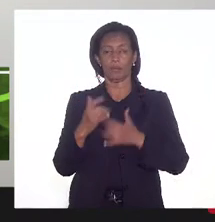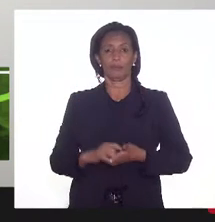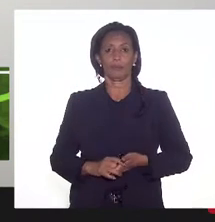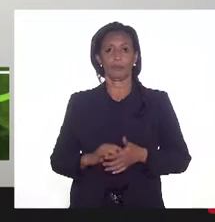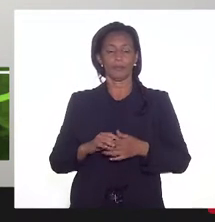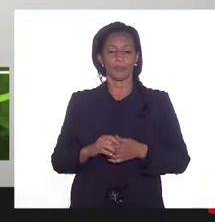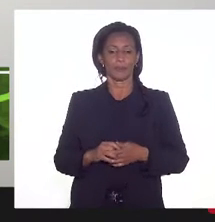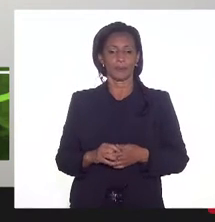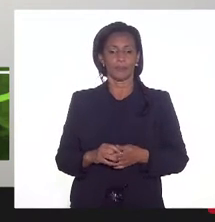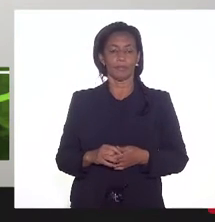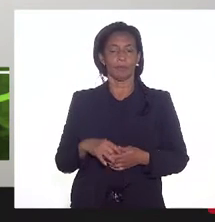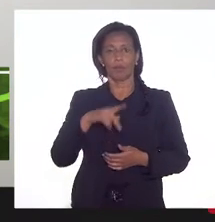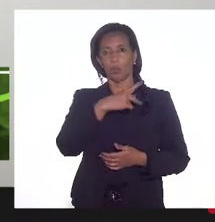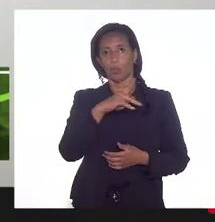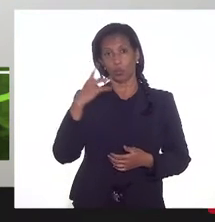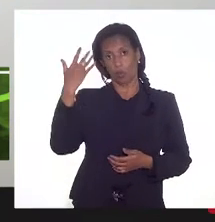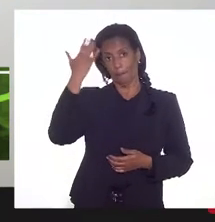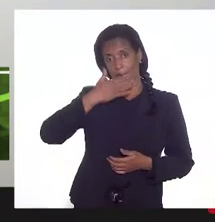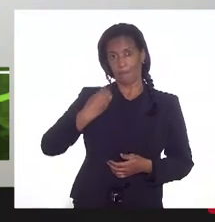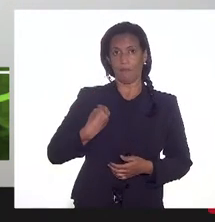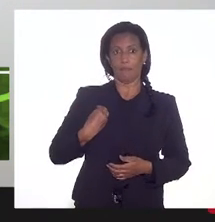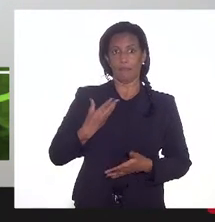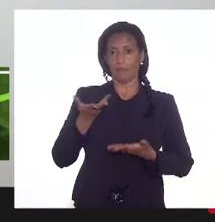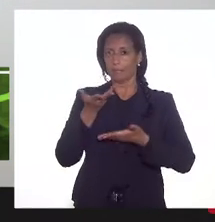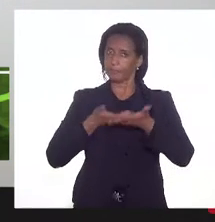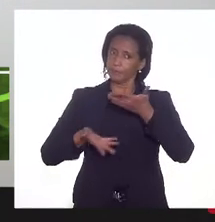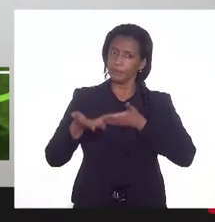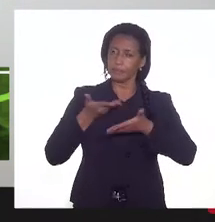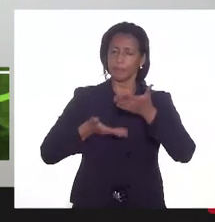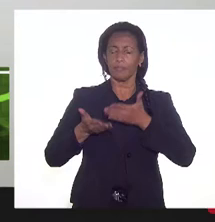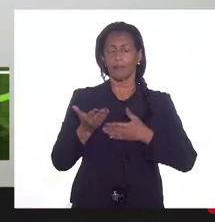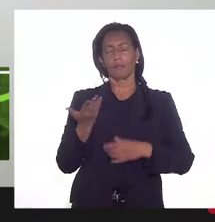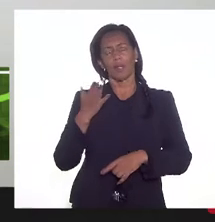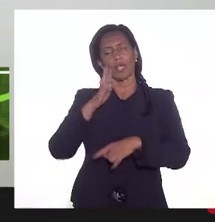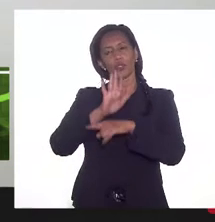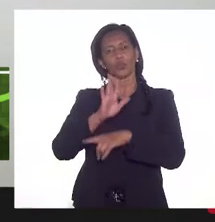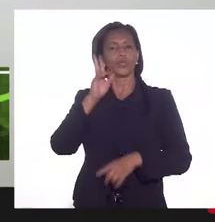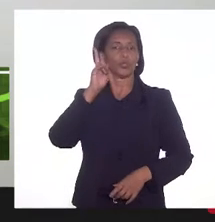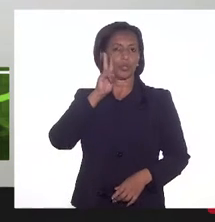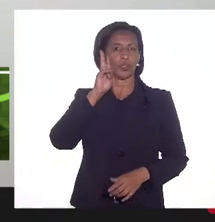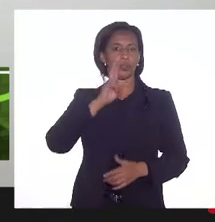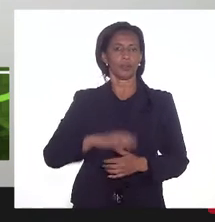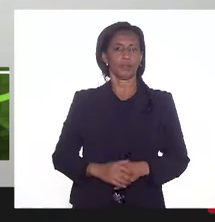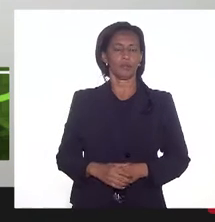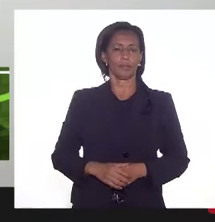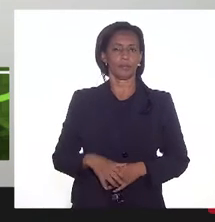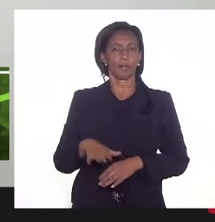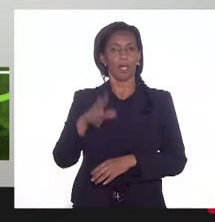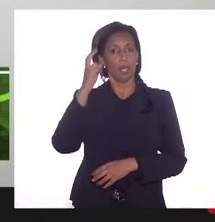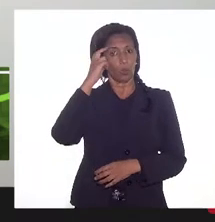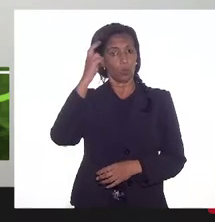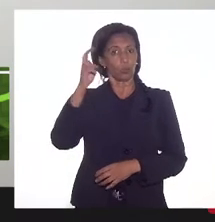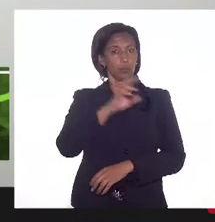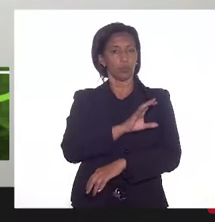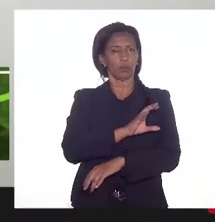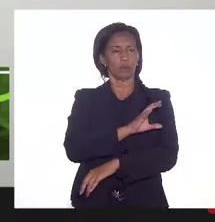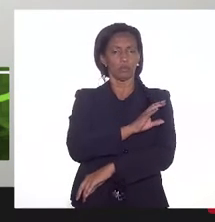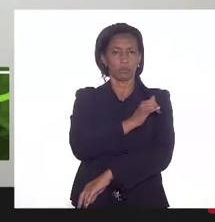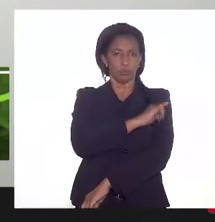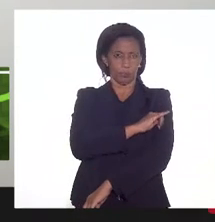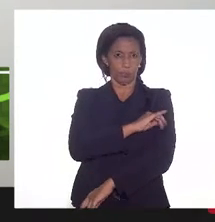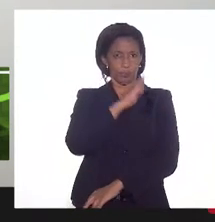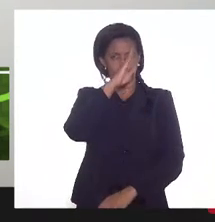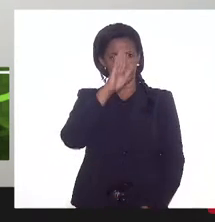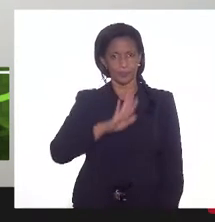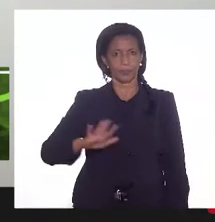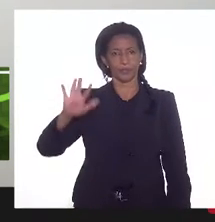por sua presença e participação e pela contribuição histórica né a cultura do Rio de Janeiro e do Brasil eu quero